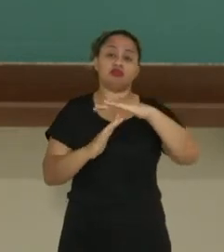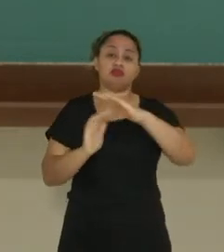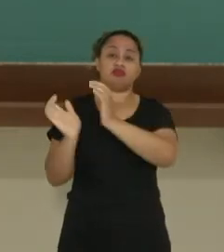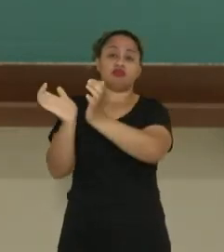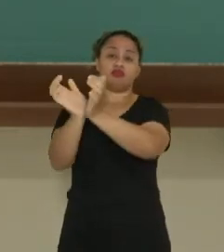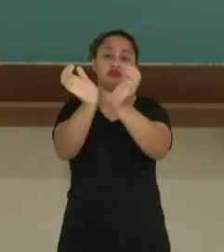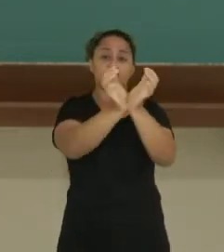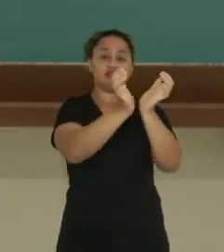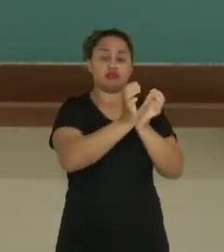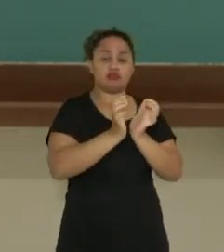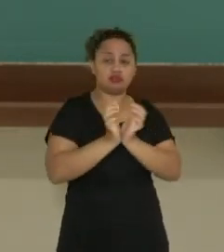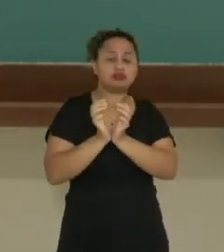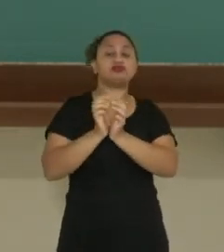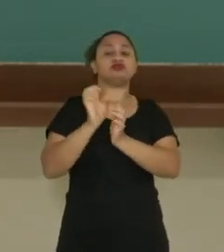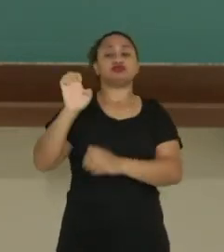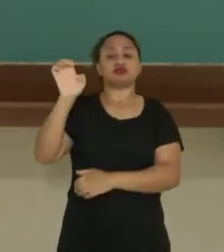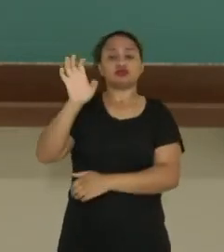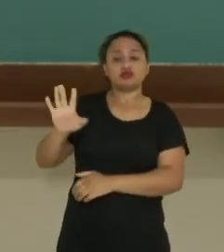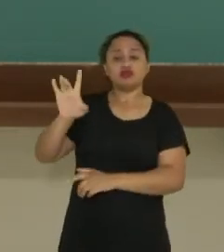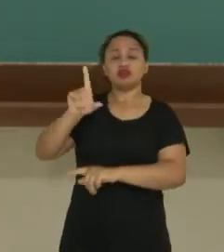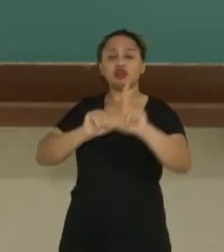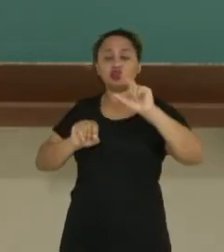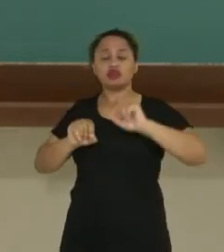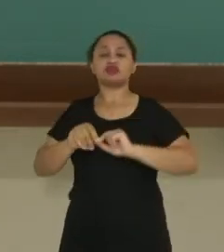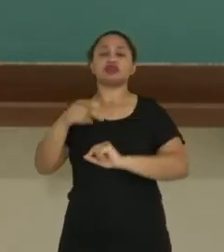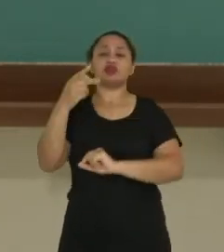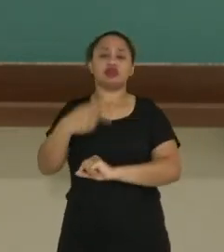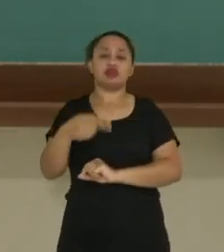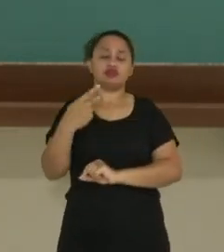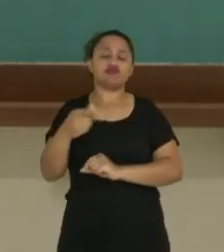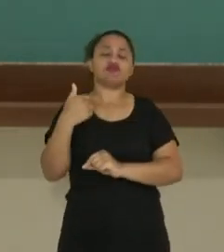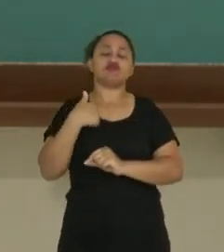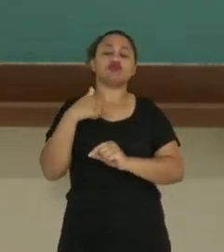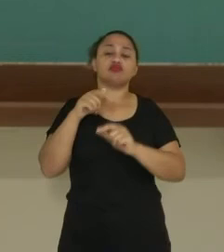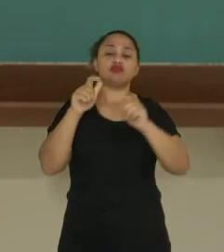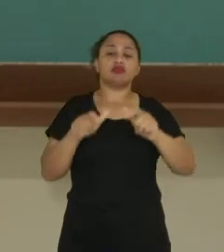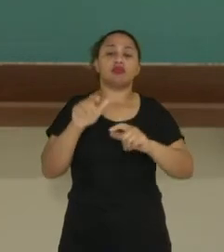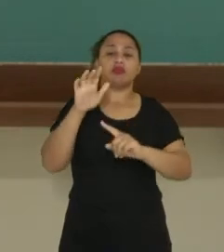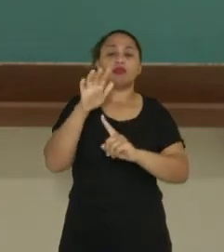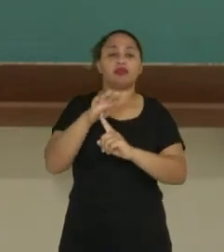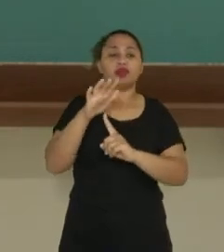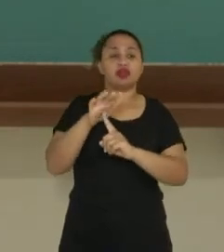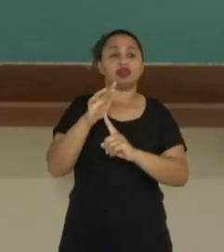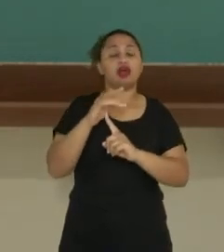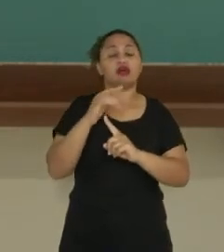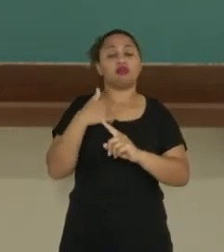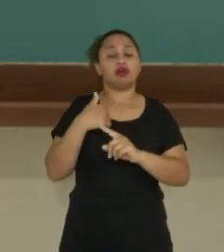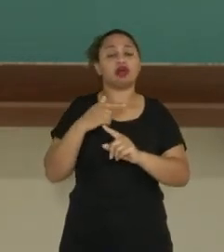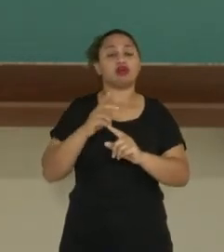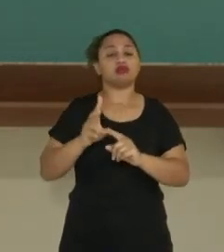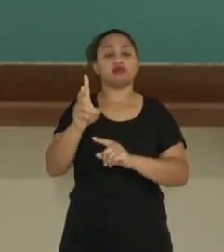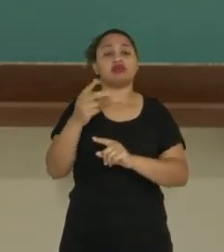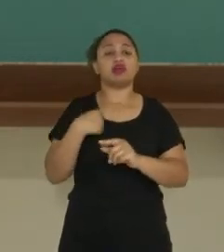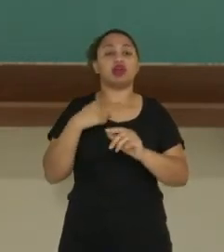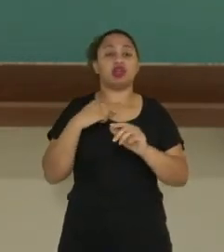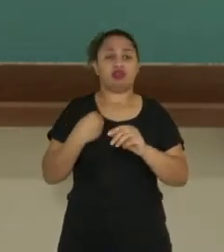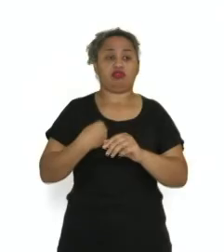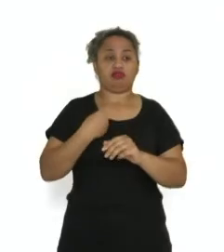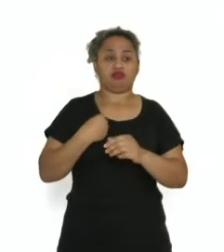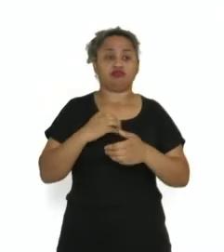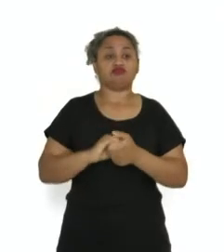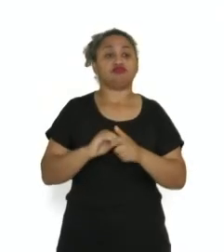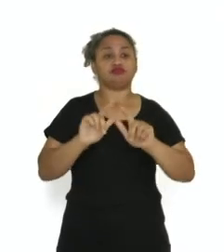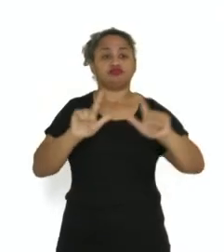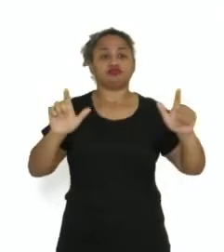de europeus que escolhem o nosso território para reiniciar as suas vidas, né? Aqui, olha só, uma sessão solene, né,